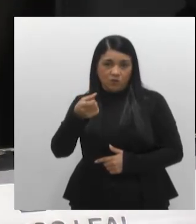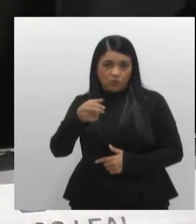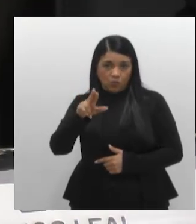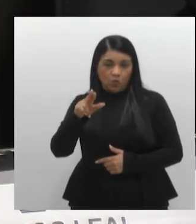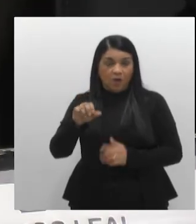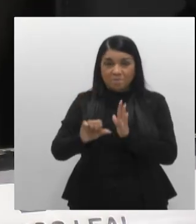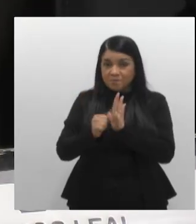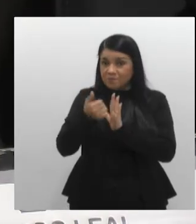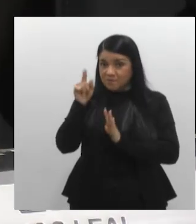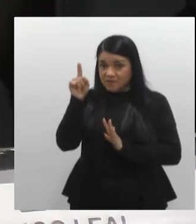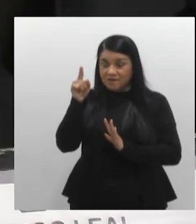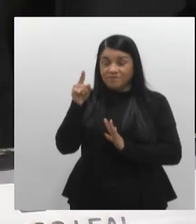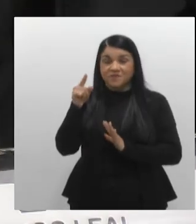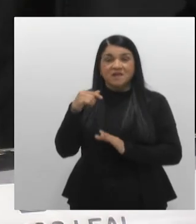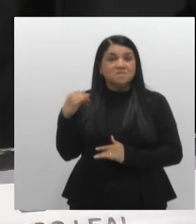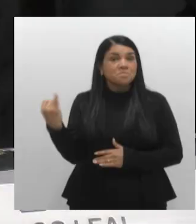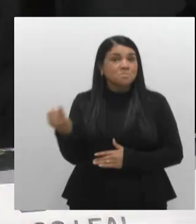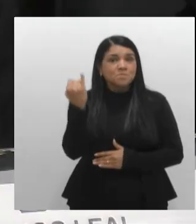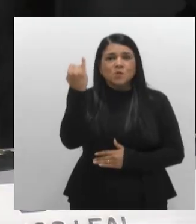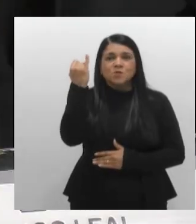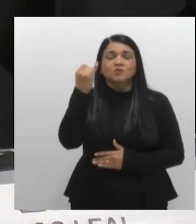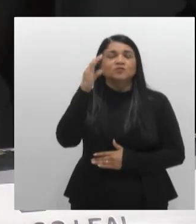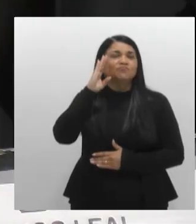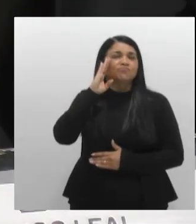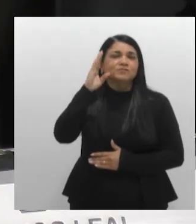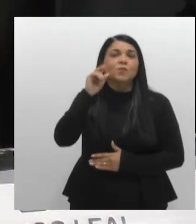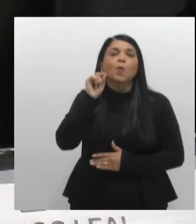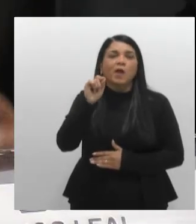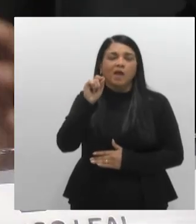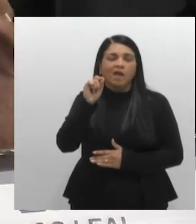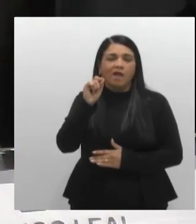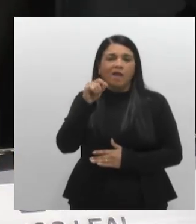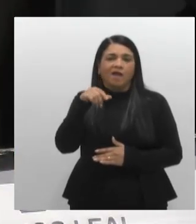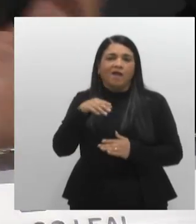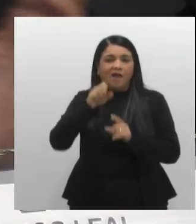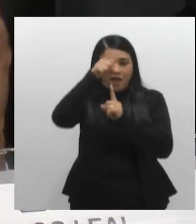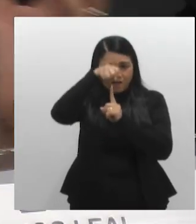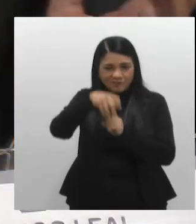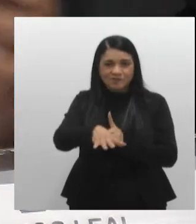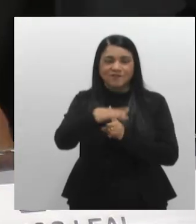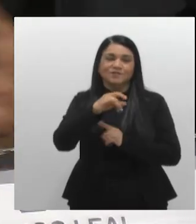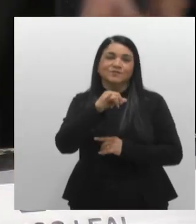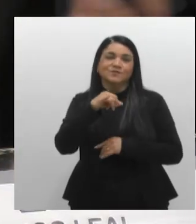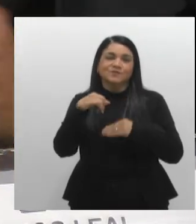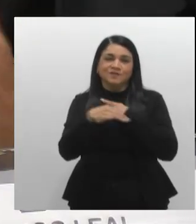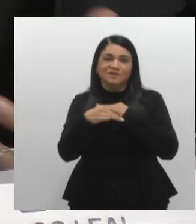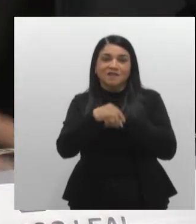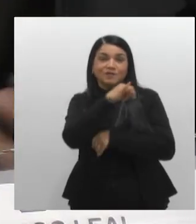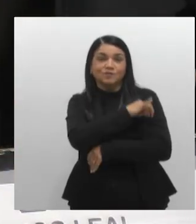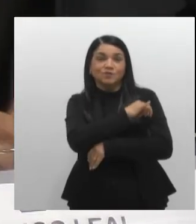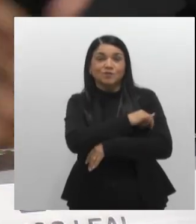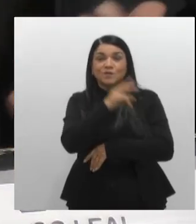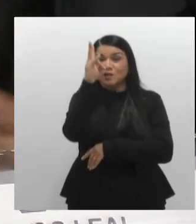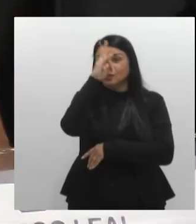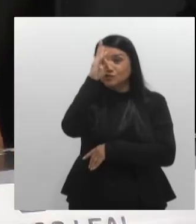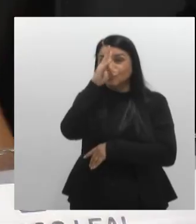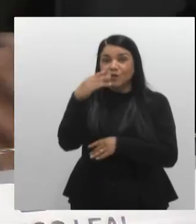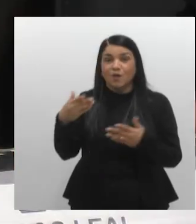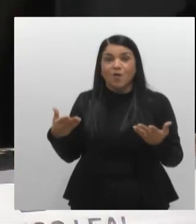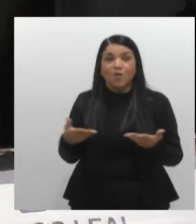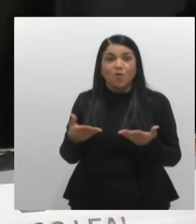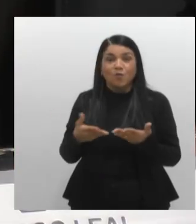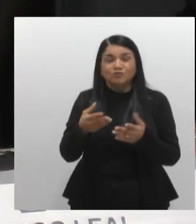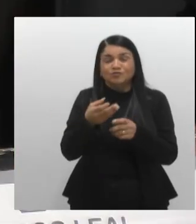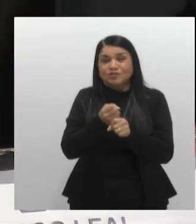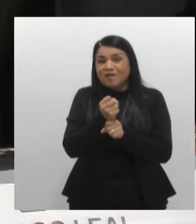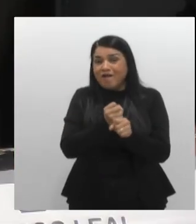a mais relevante sempre se tornou a Arquidiocese do Rio de Janeiro, pela sua importância histórica e pelo Rio de Janeiro ser o que é durante